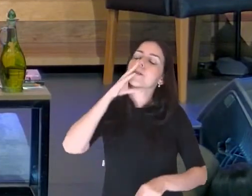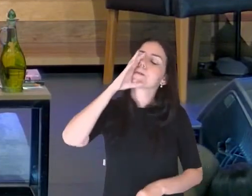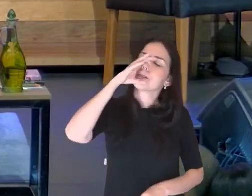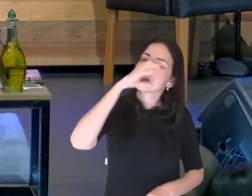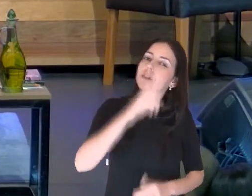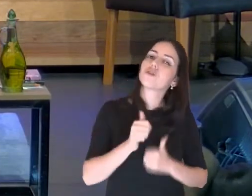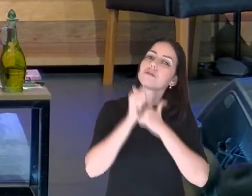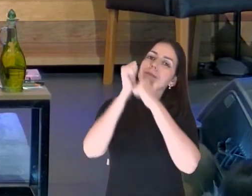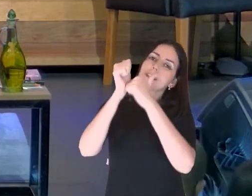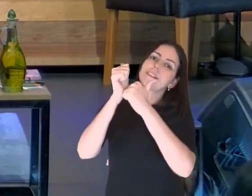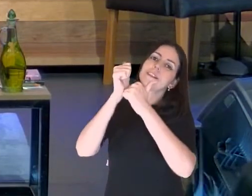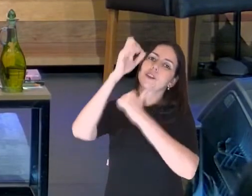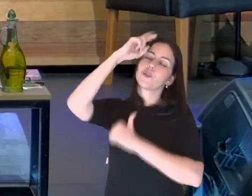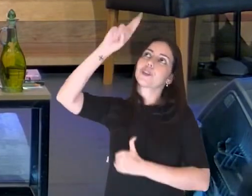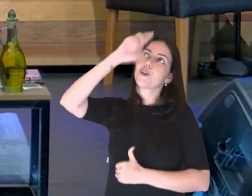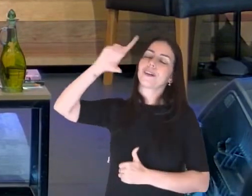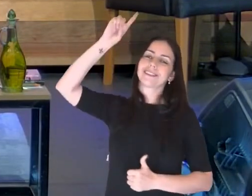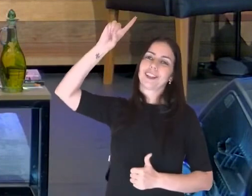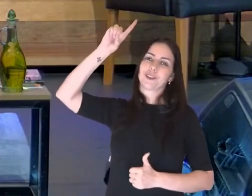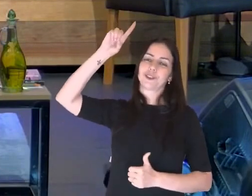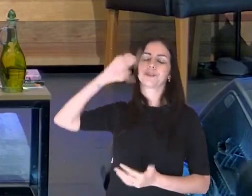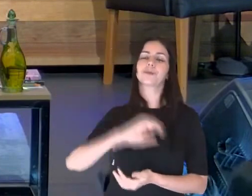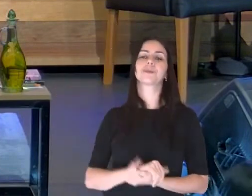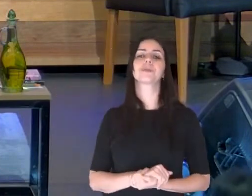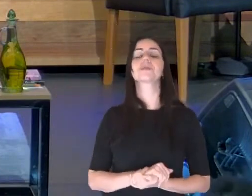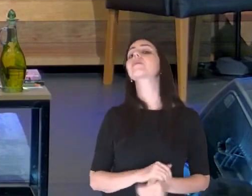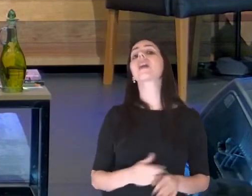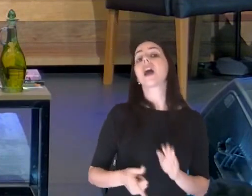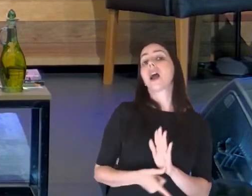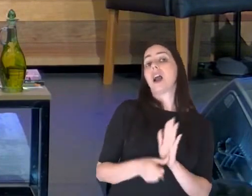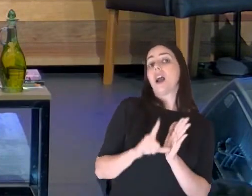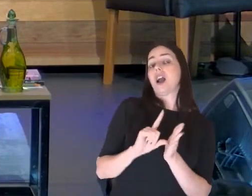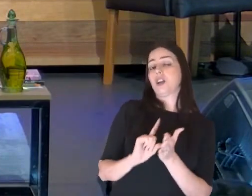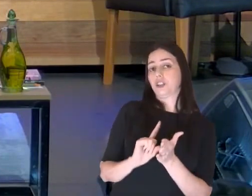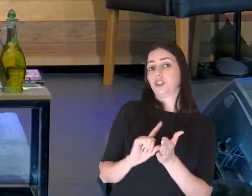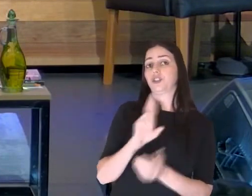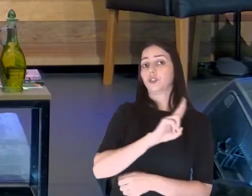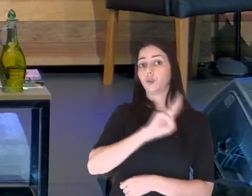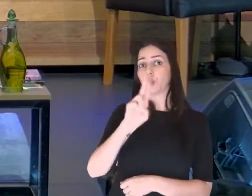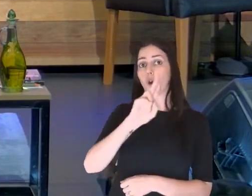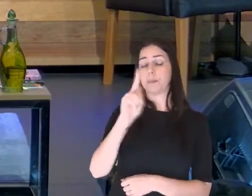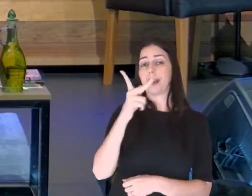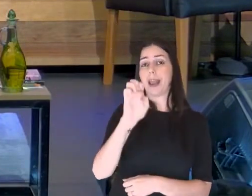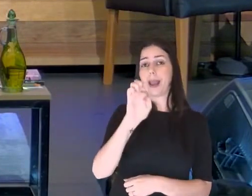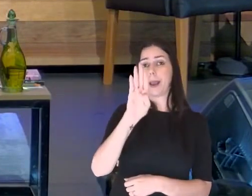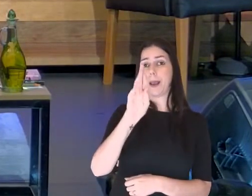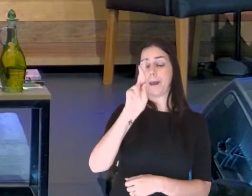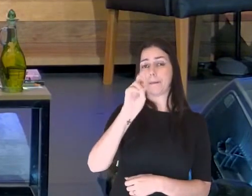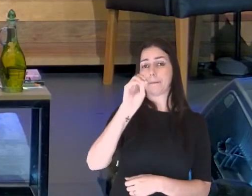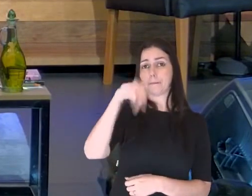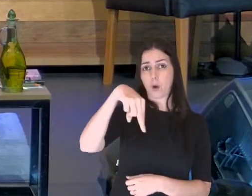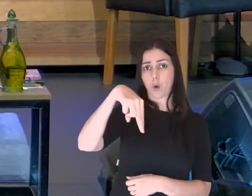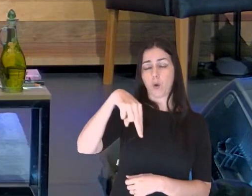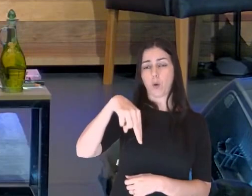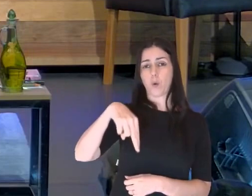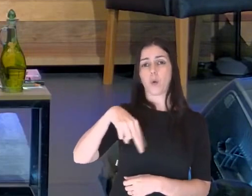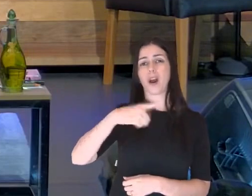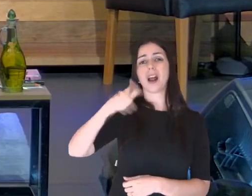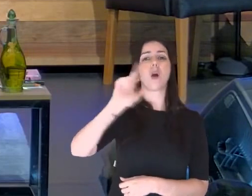em seguir ao Senhor Deus de Israel. E antes, o nome de Hebrom era Kiriat